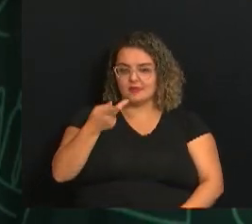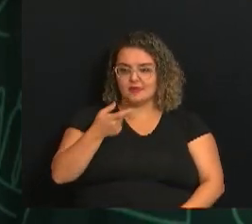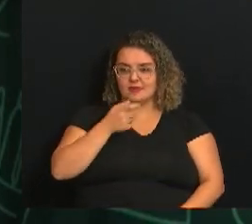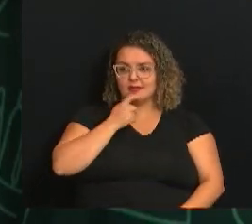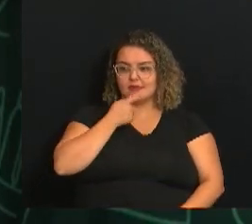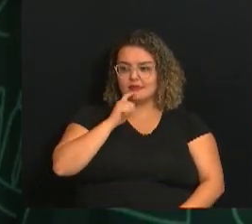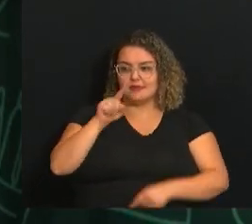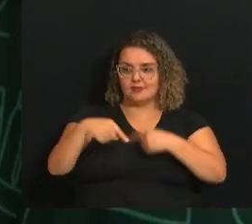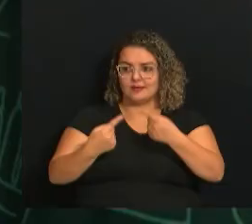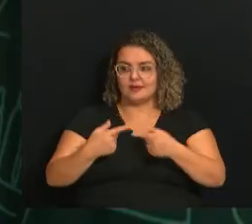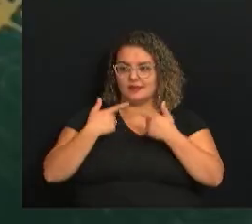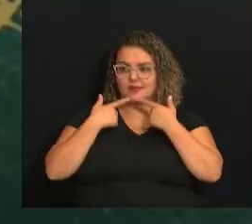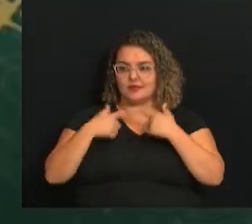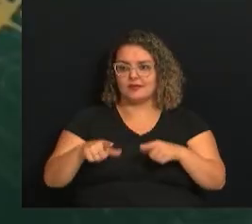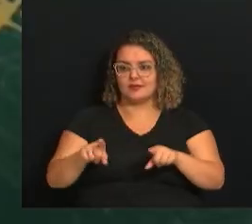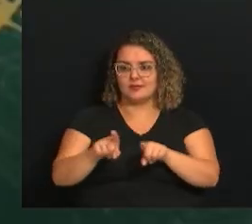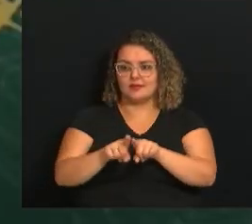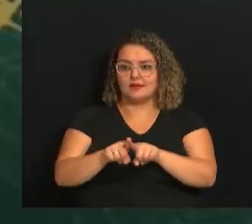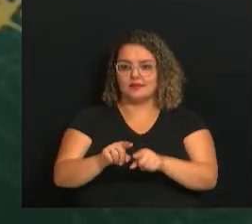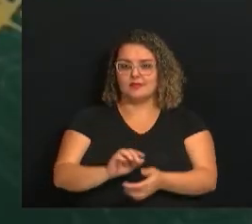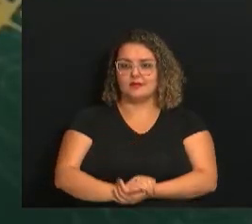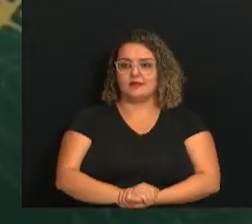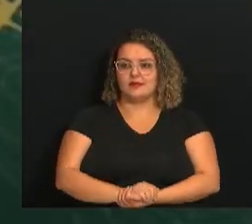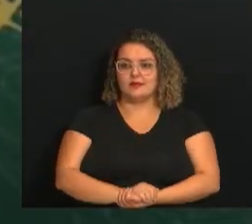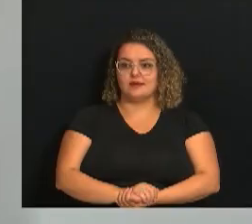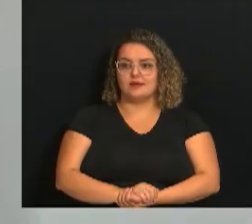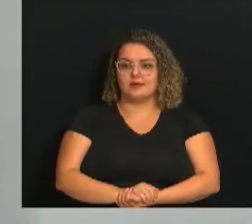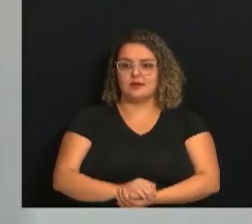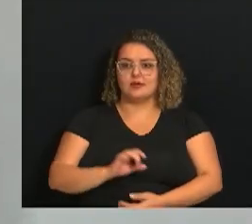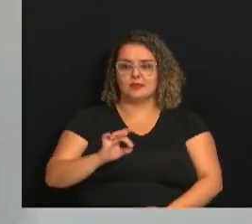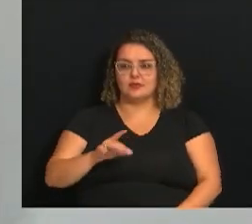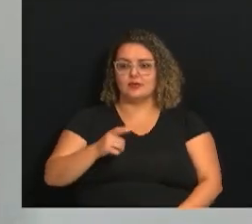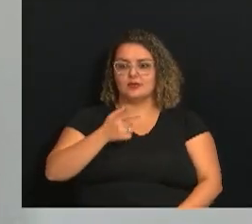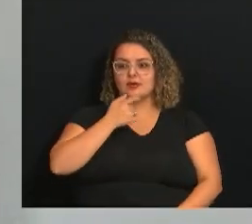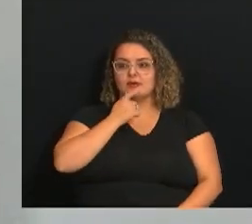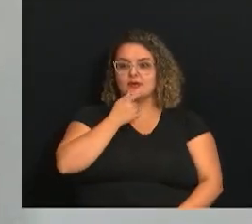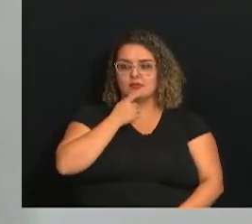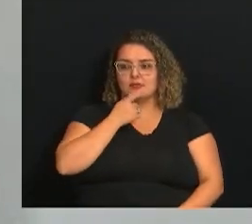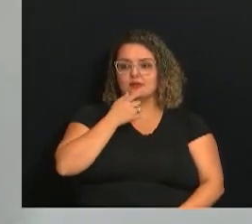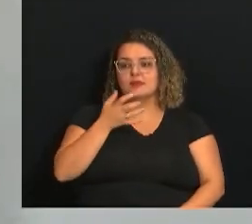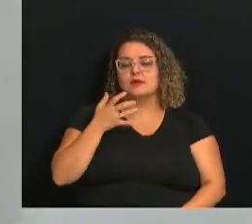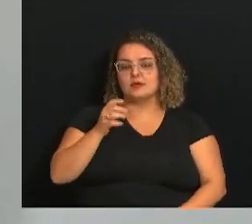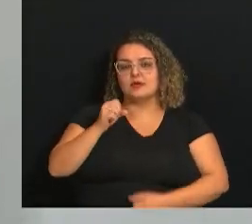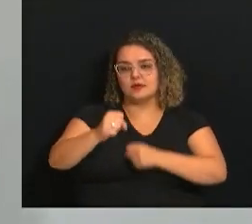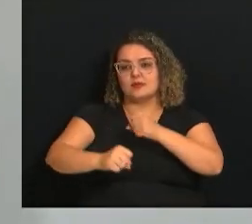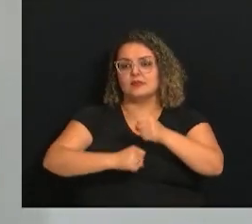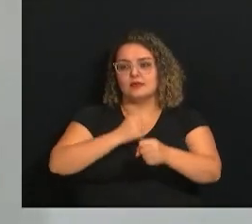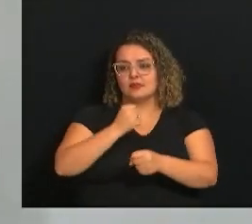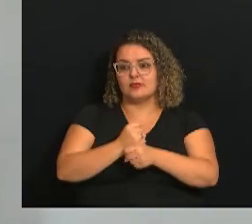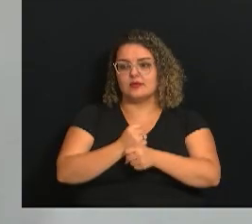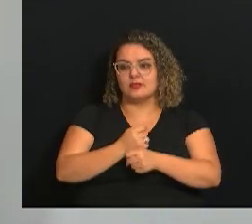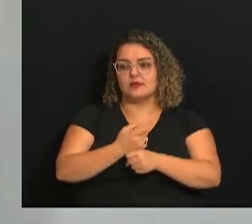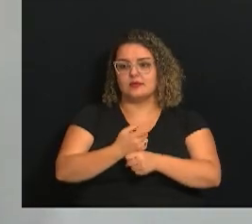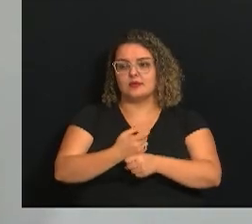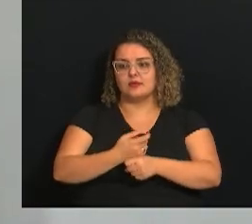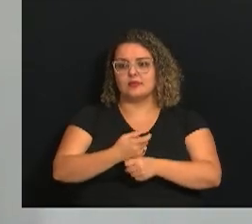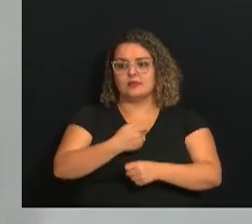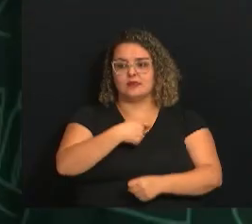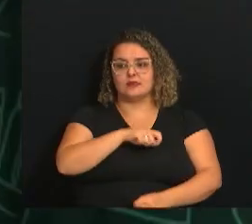língua? No momento só inglês, mas eu pretendo ano que vem estudar espanhol e